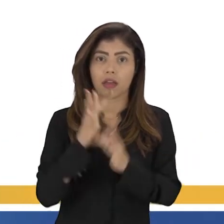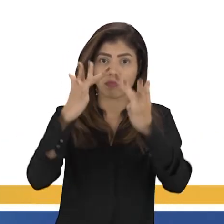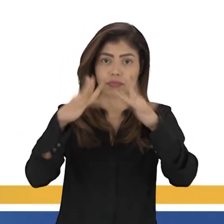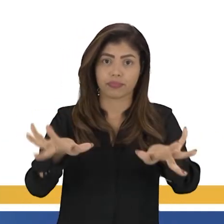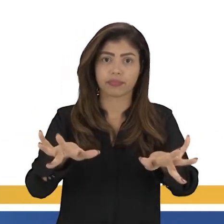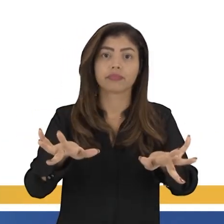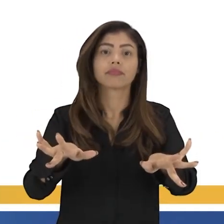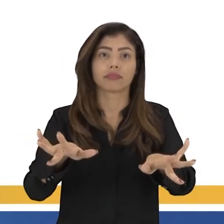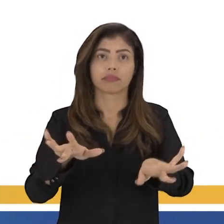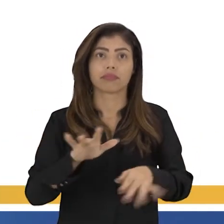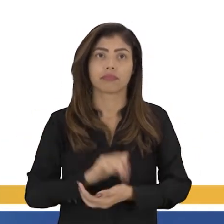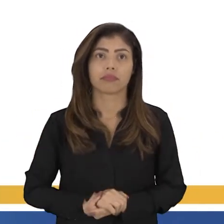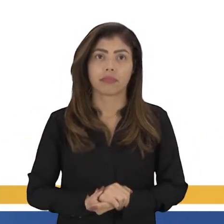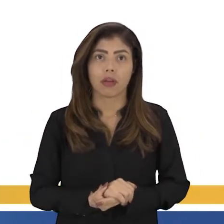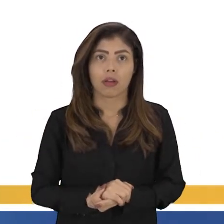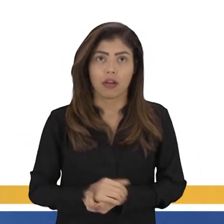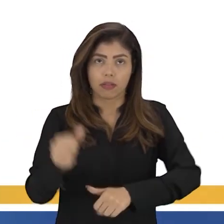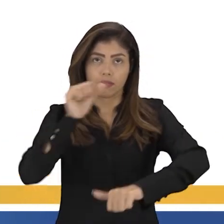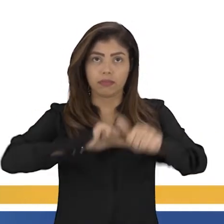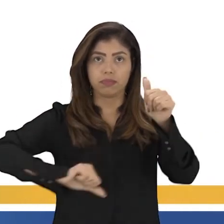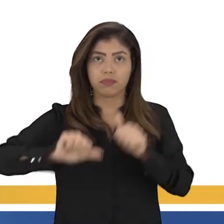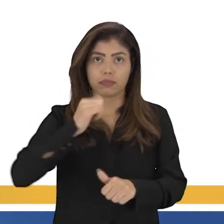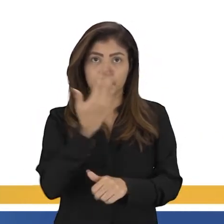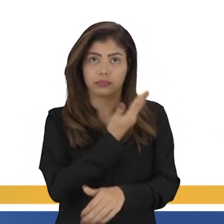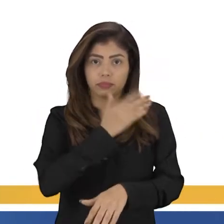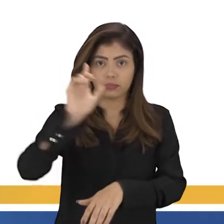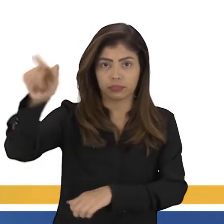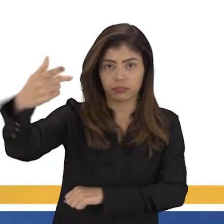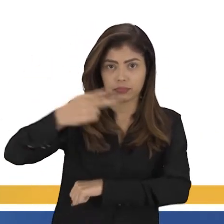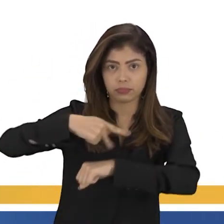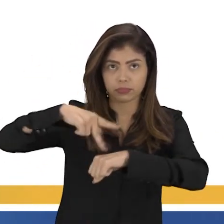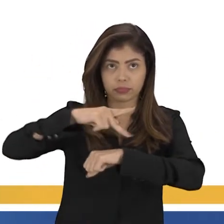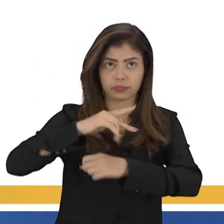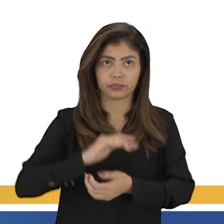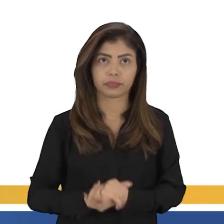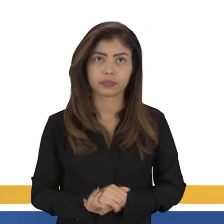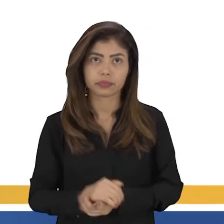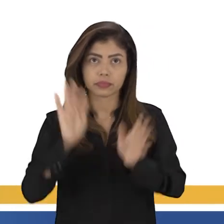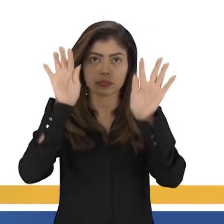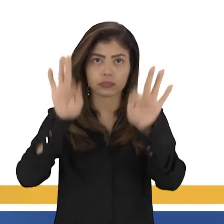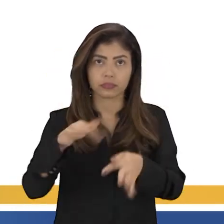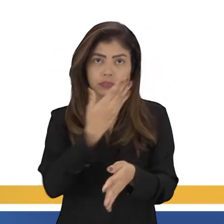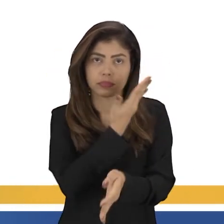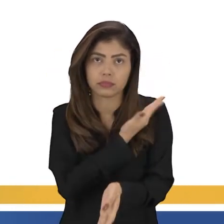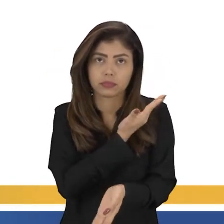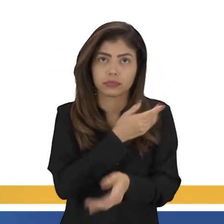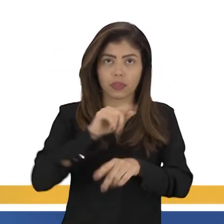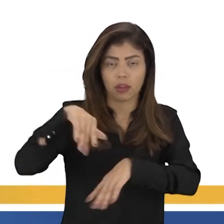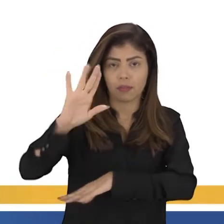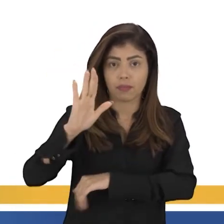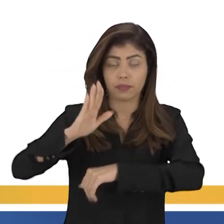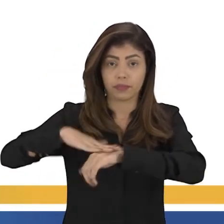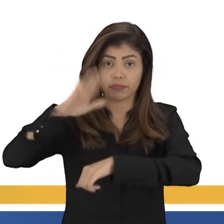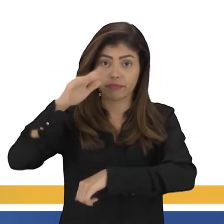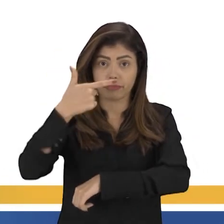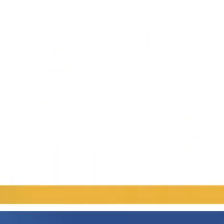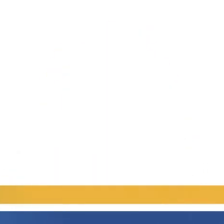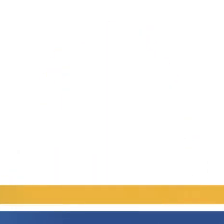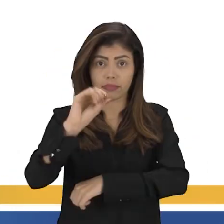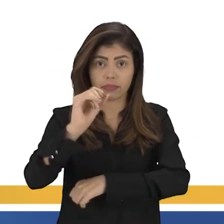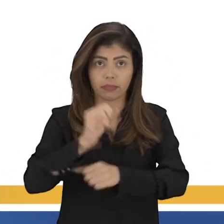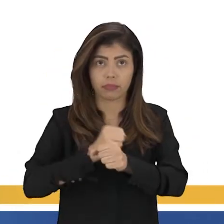relacionamento amoroso? Pela mudança de um amigo para outro país? Pelo fim de uma amizade de mais de 20